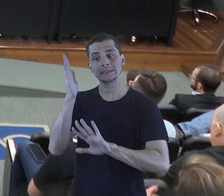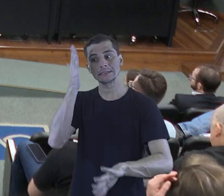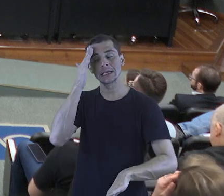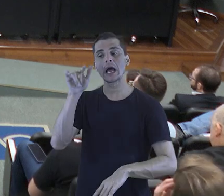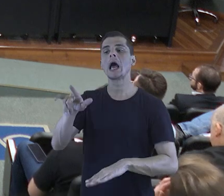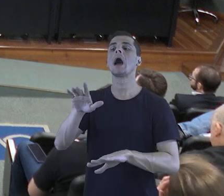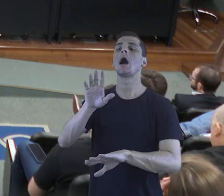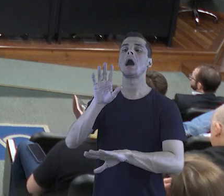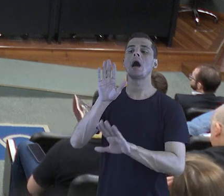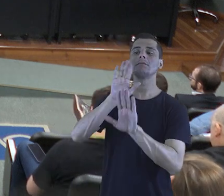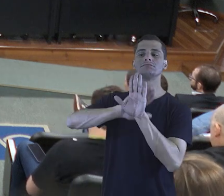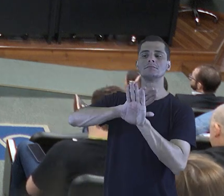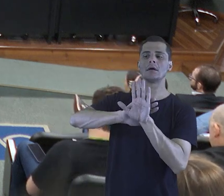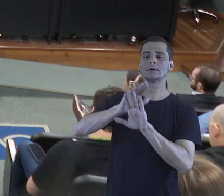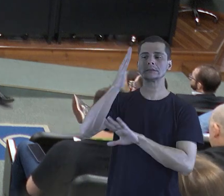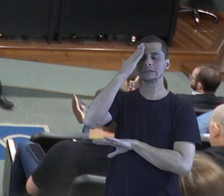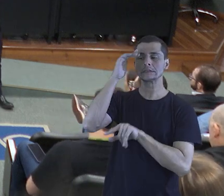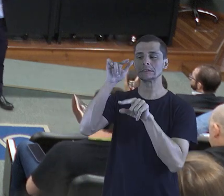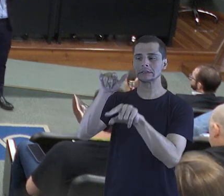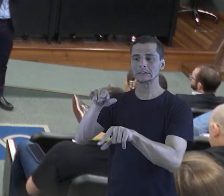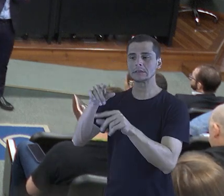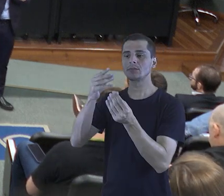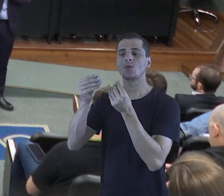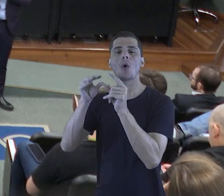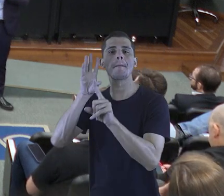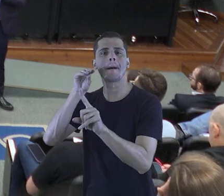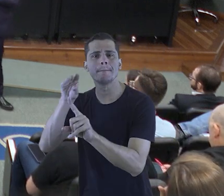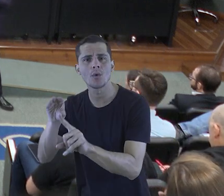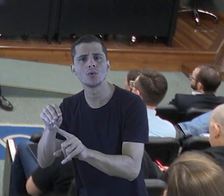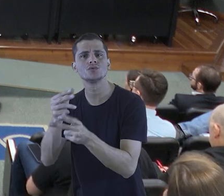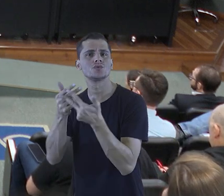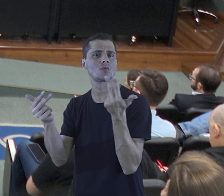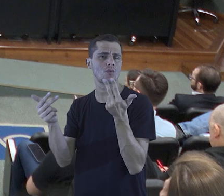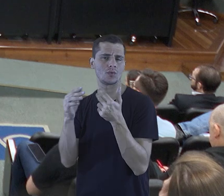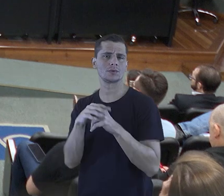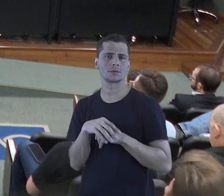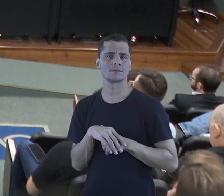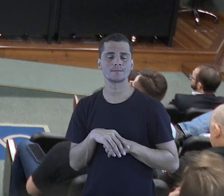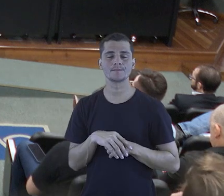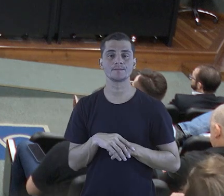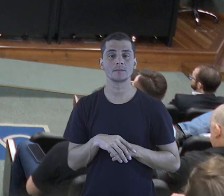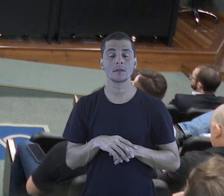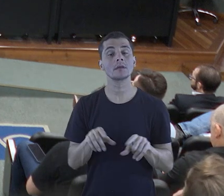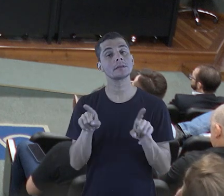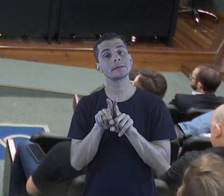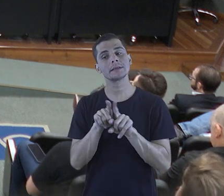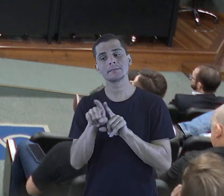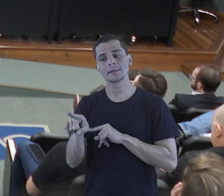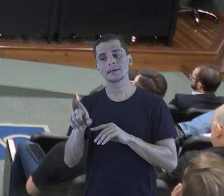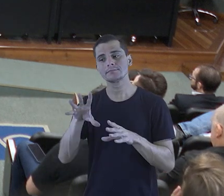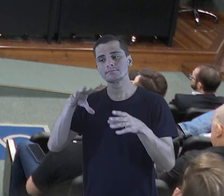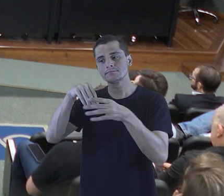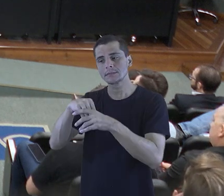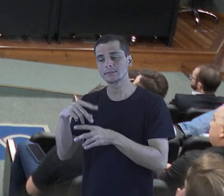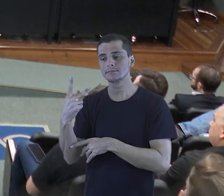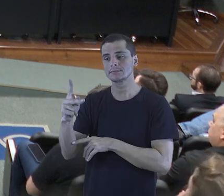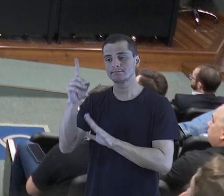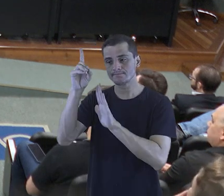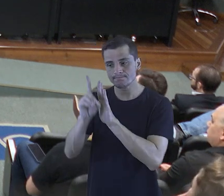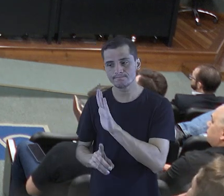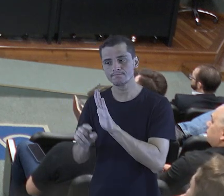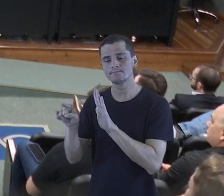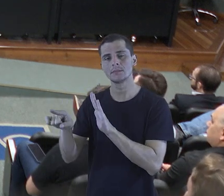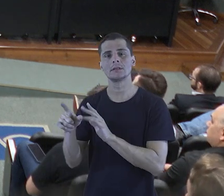para além do consentimento, todas as outras bases legais, inclusive as de interesse sensível da criança,